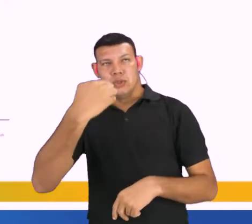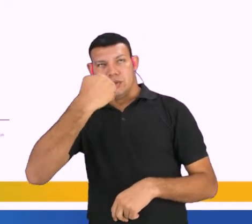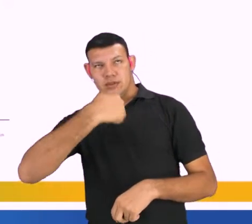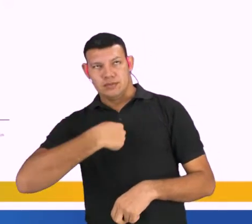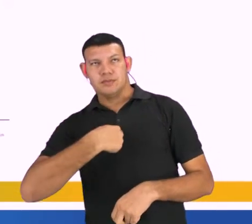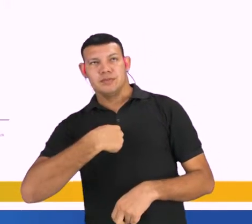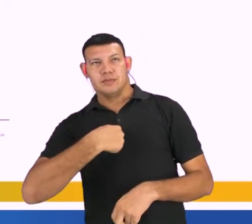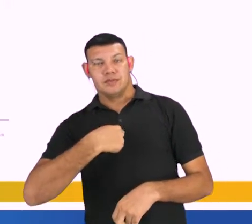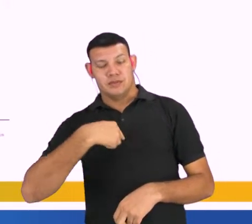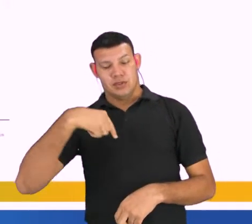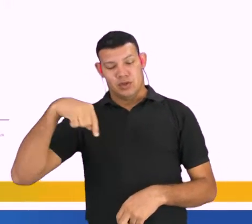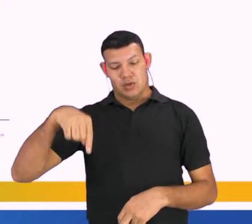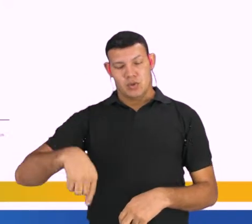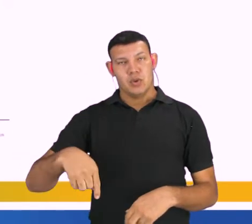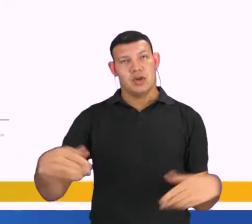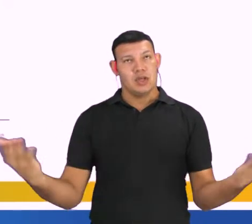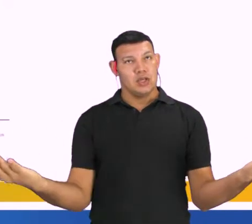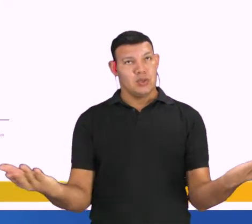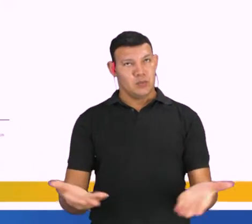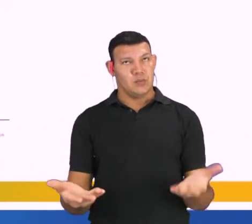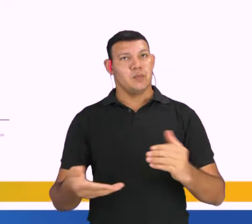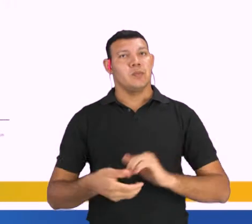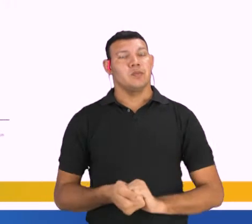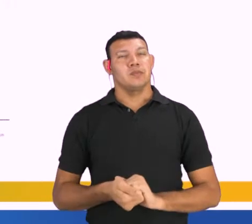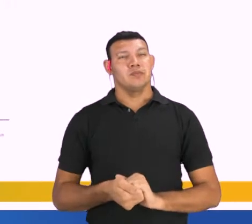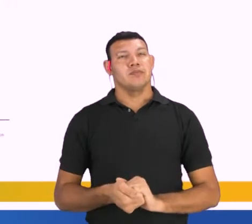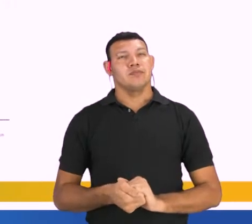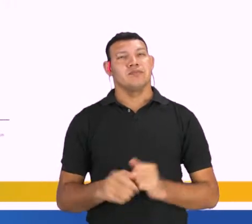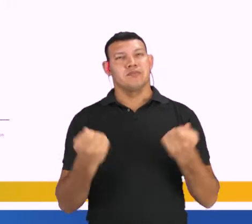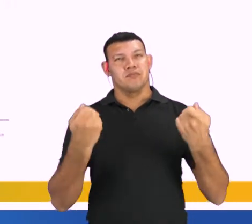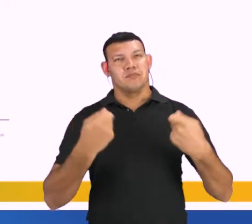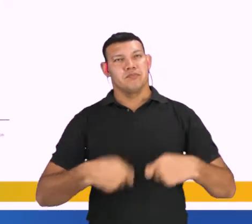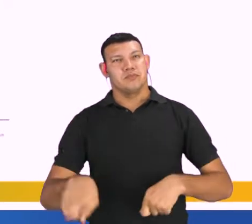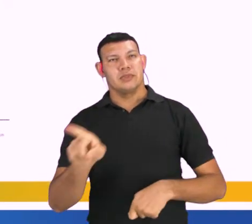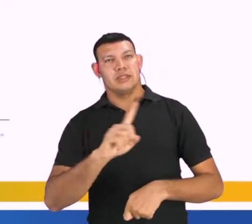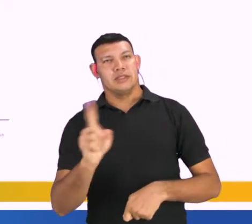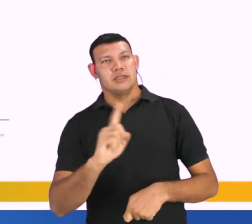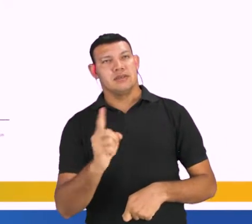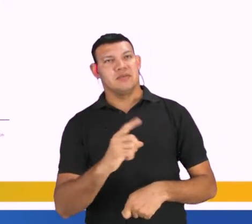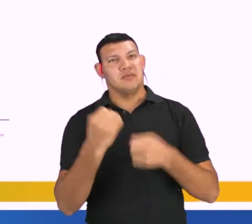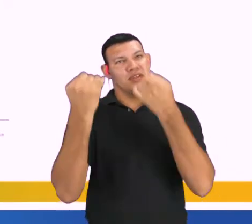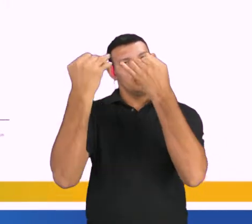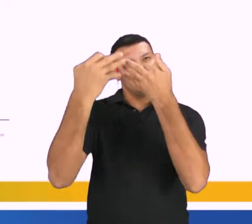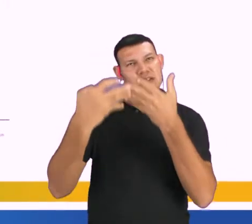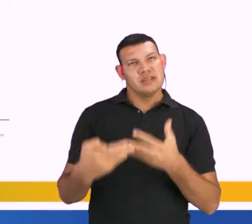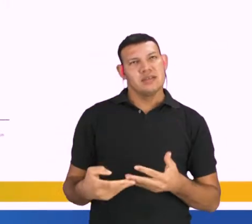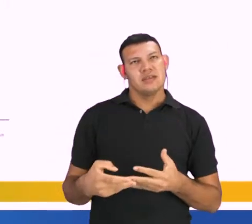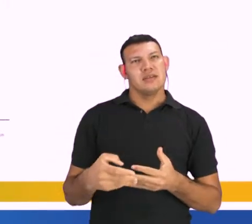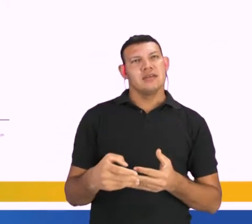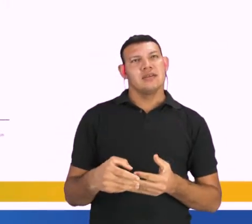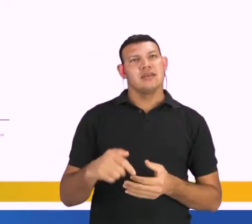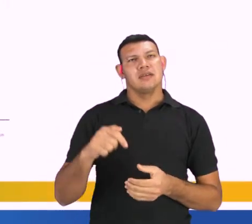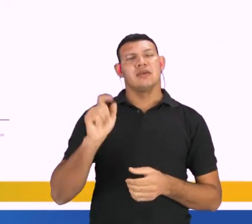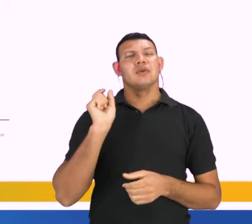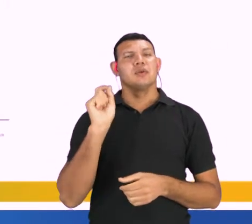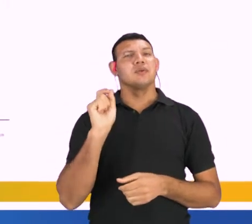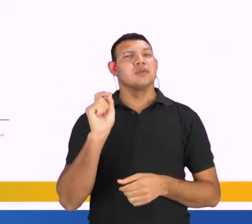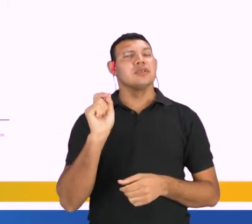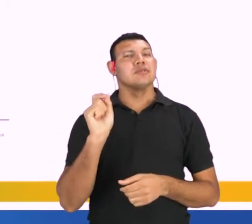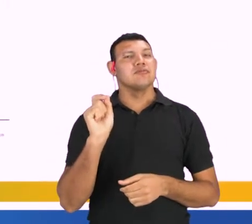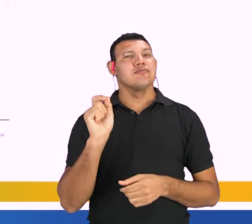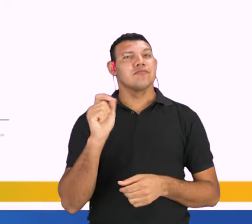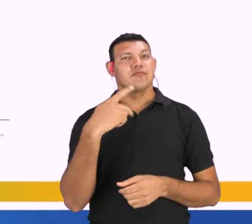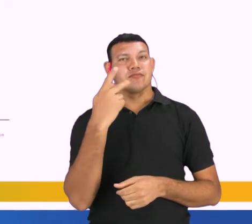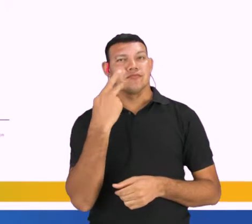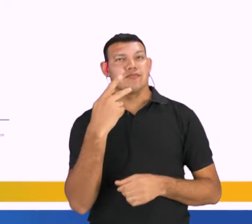a altura do tom da voz, contribuem para a clareza da comunicação. Nesse sentido, a linguagem oral usa